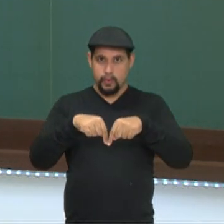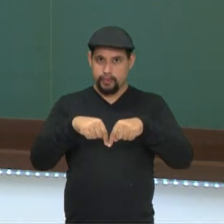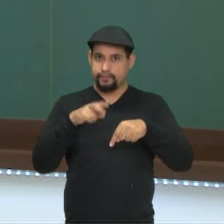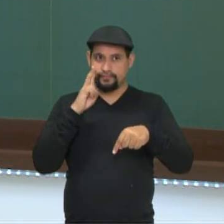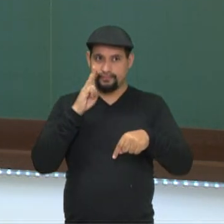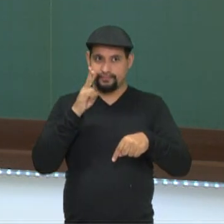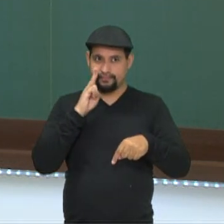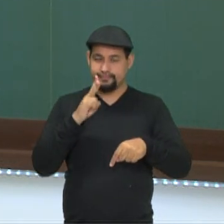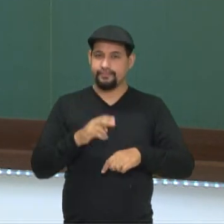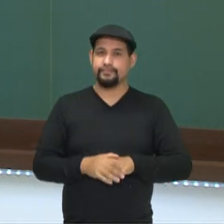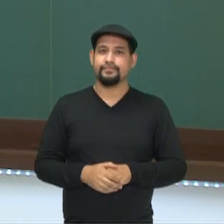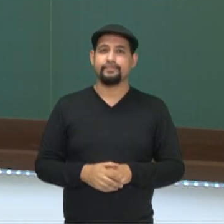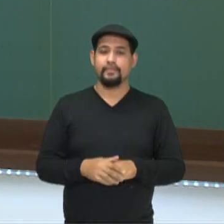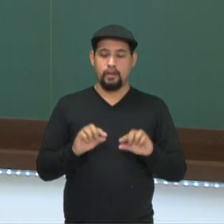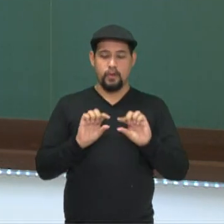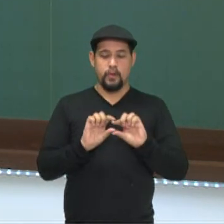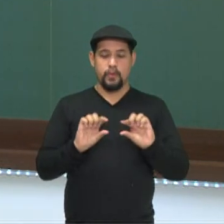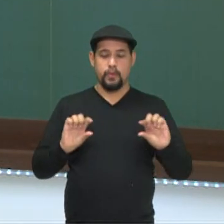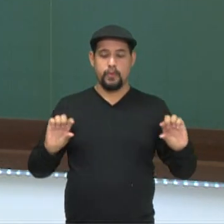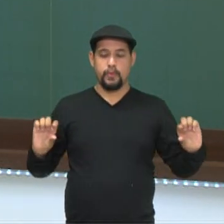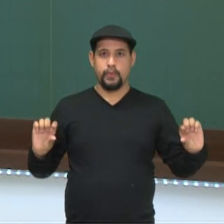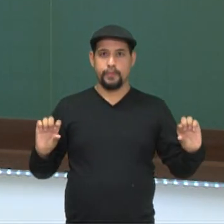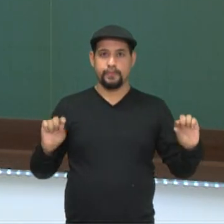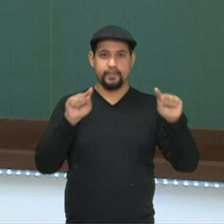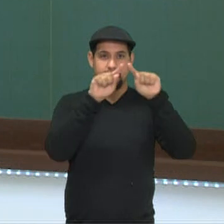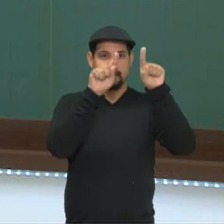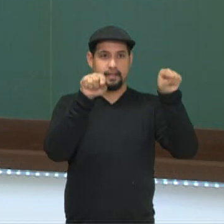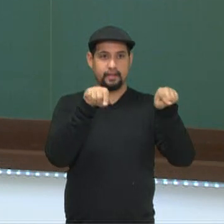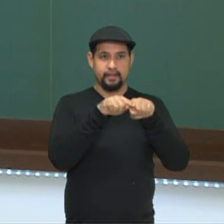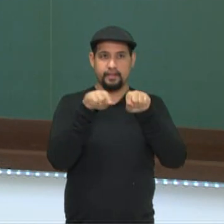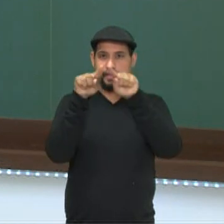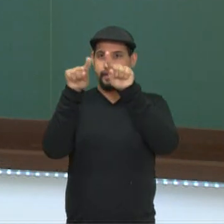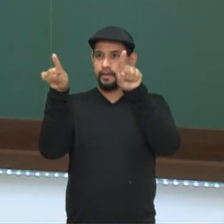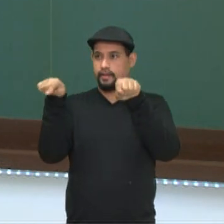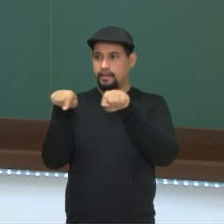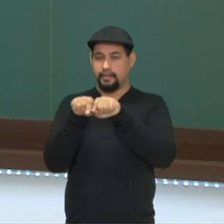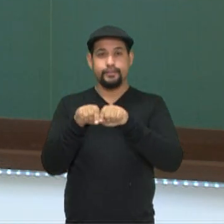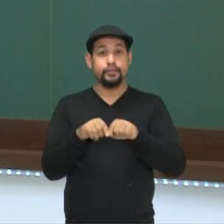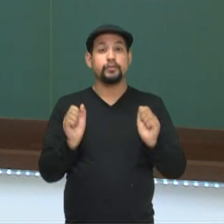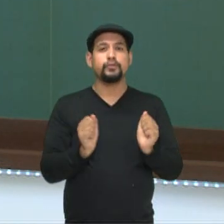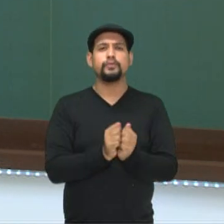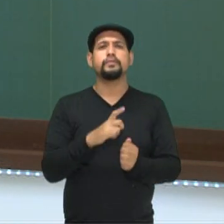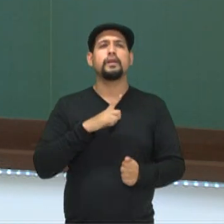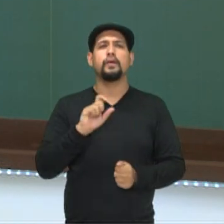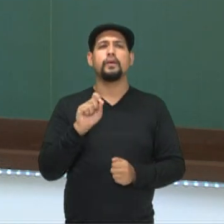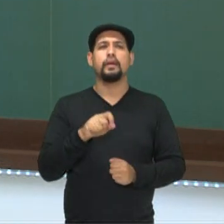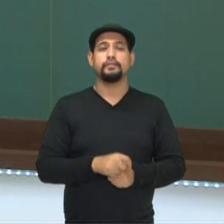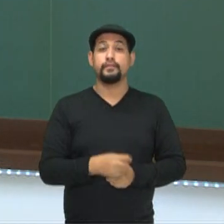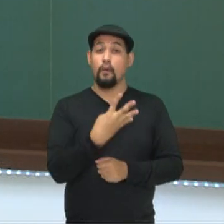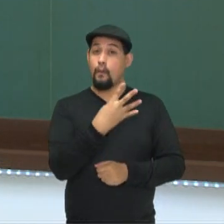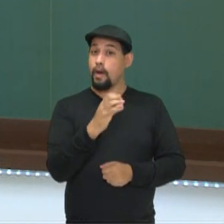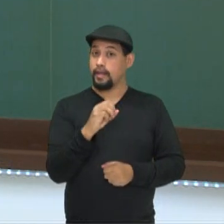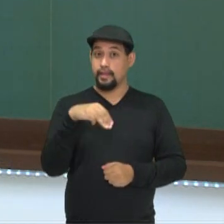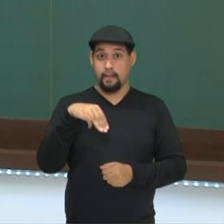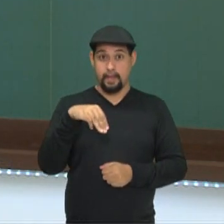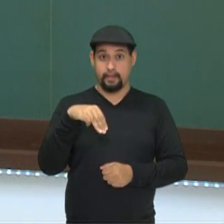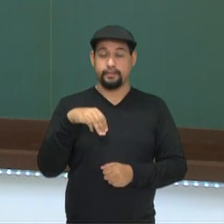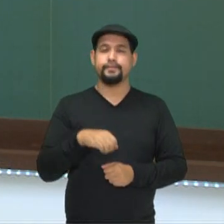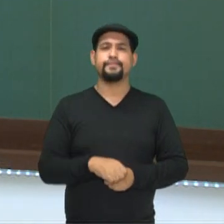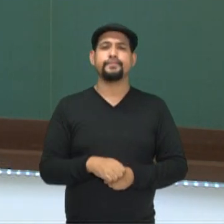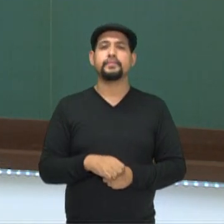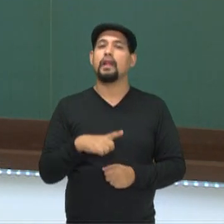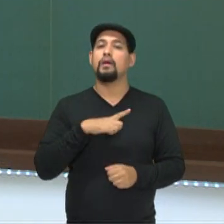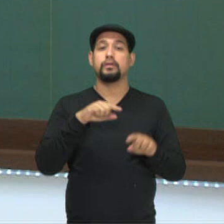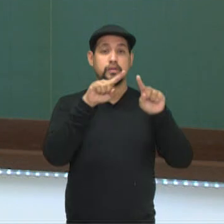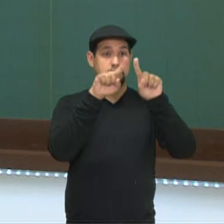ok? Juntos eles têm 40 metros quadrados de área. Então ele está falando das duas salas e